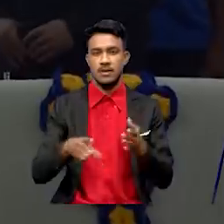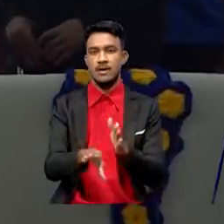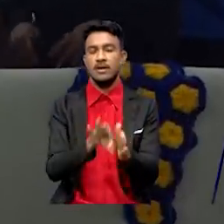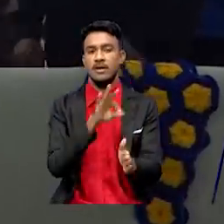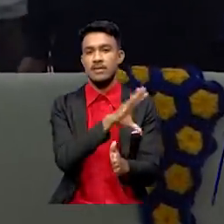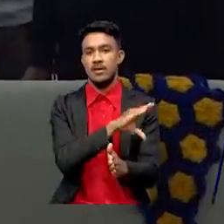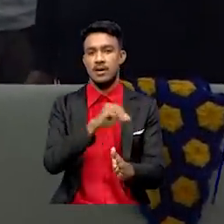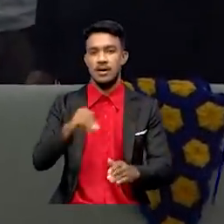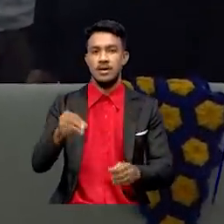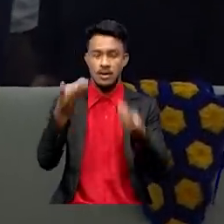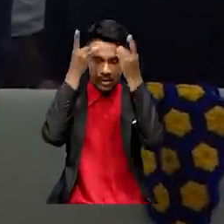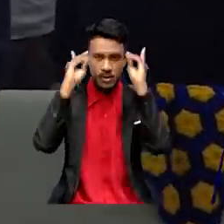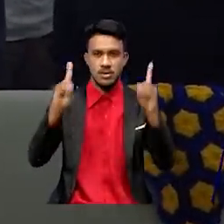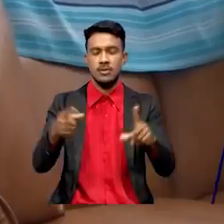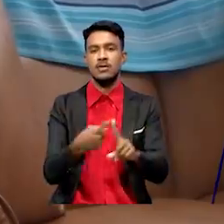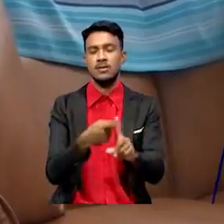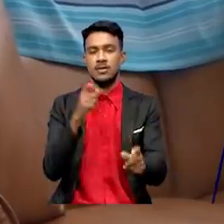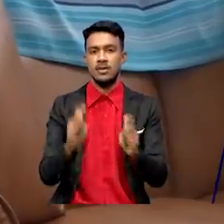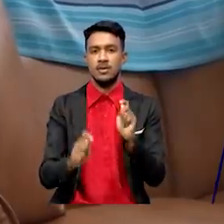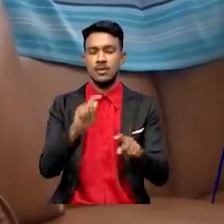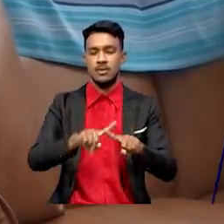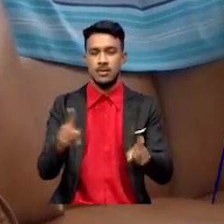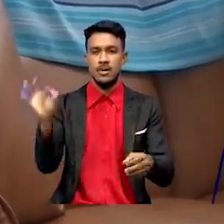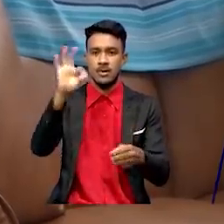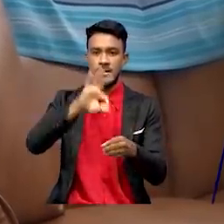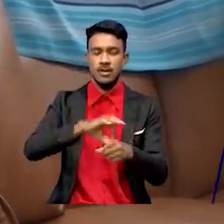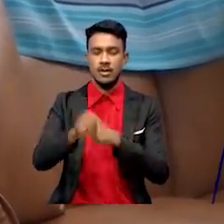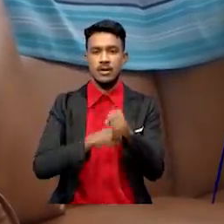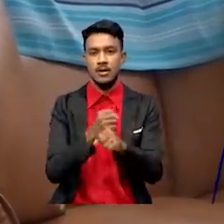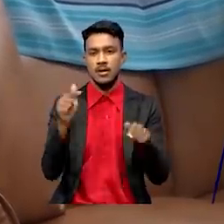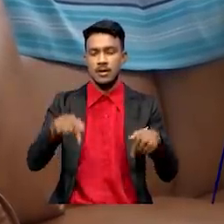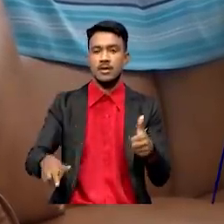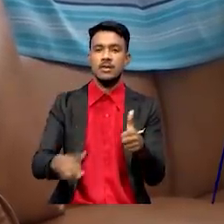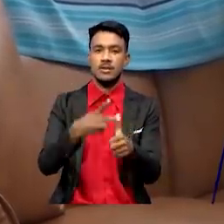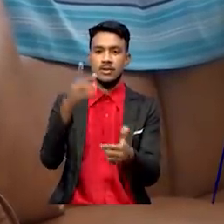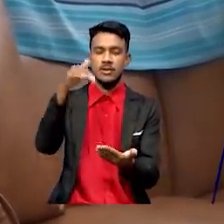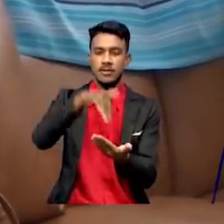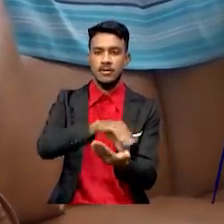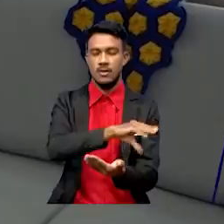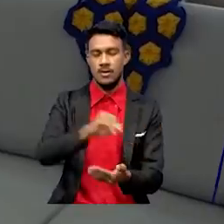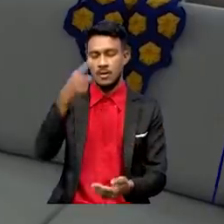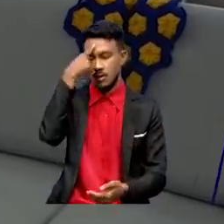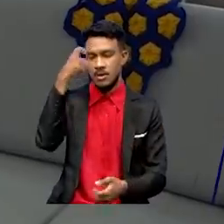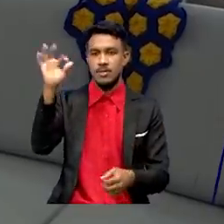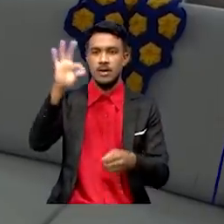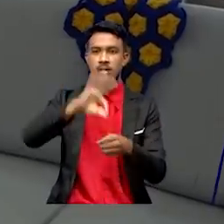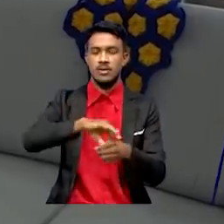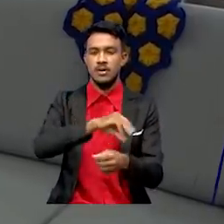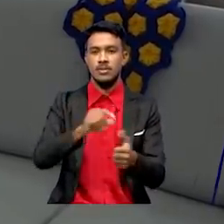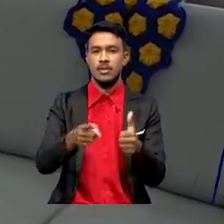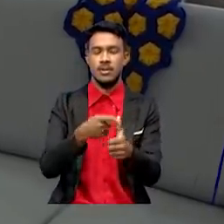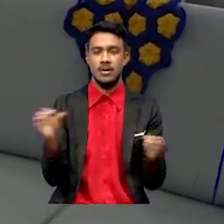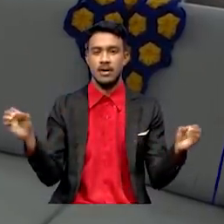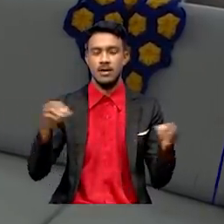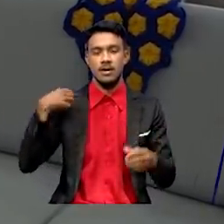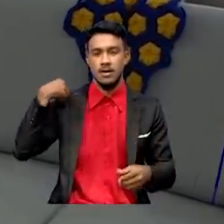recurso, mas bem eleição presidencial tinha, né? Possibilidade de se hacat para a segunda volta, também eleição primeira volta, lá ia